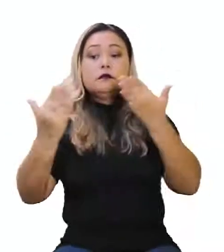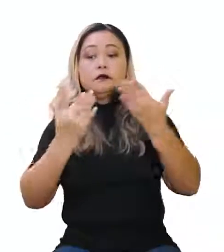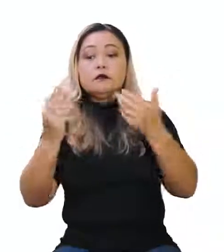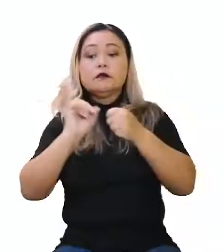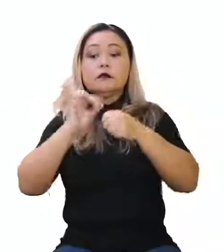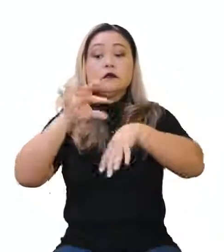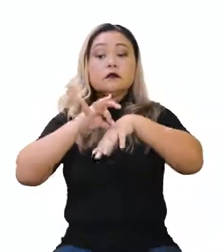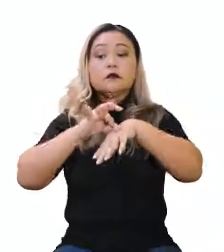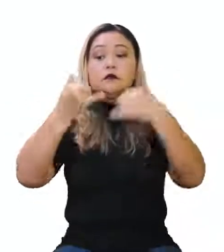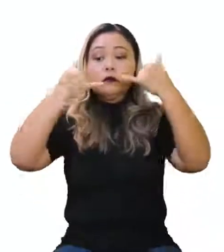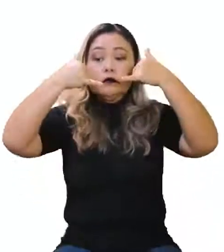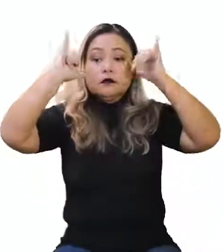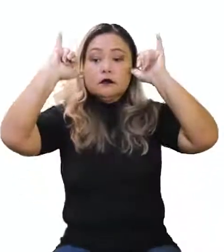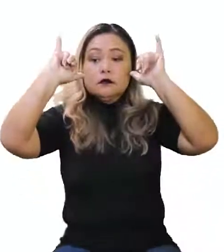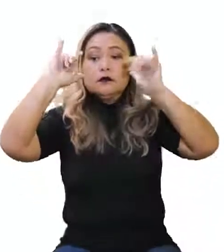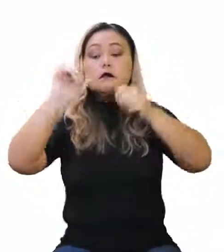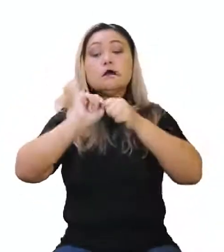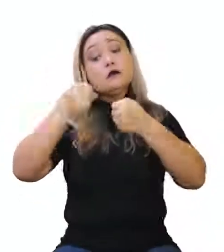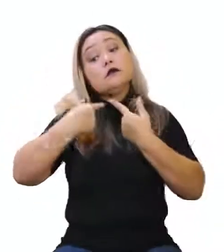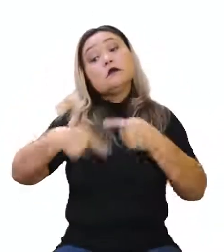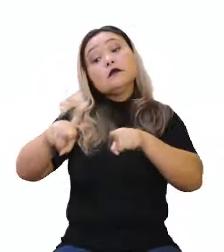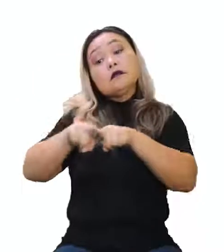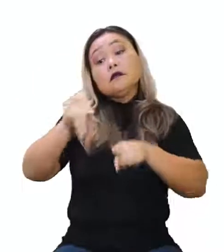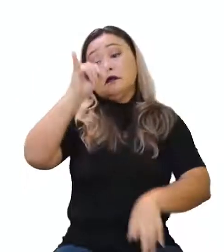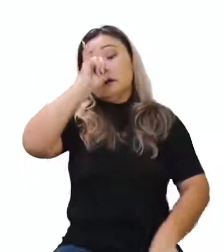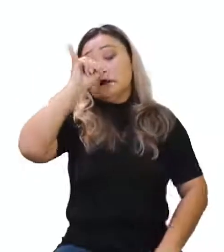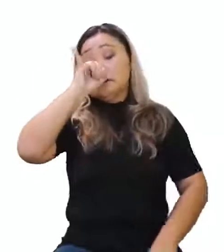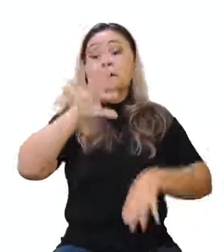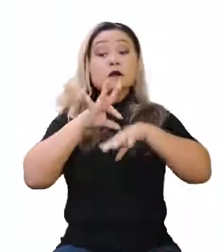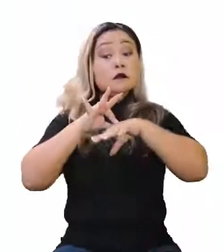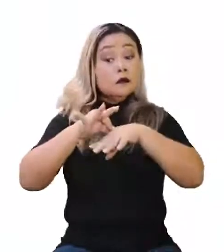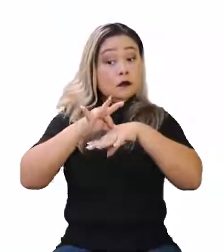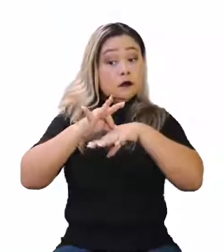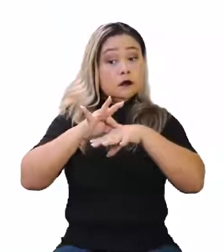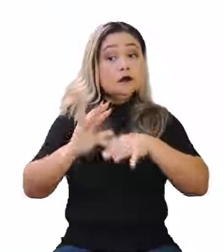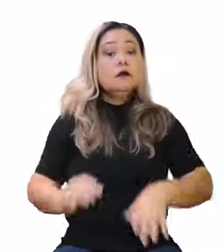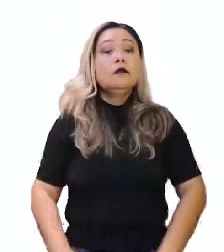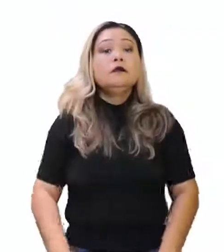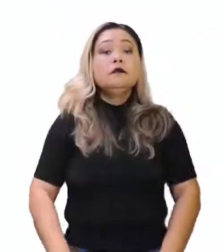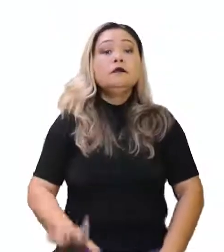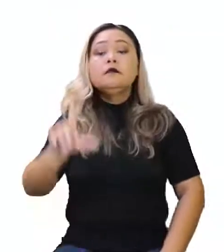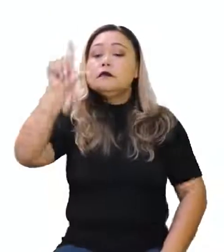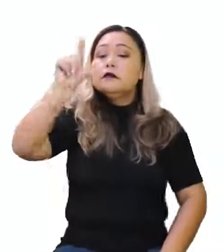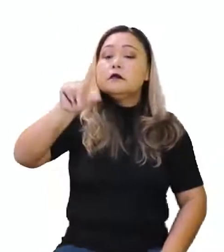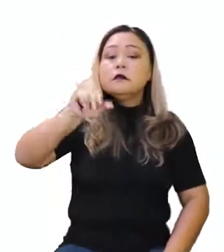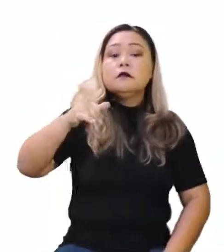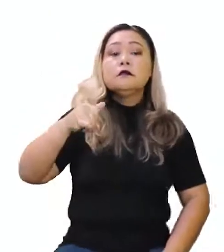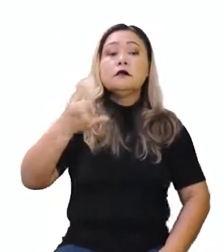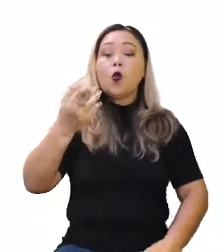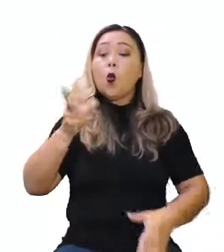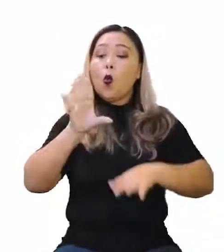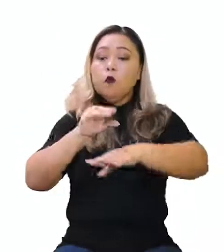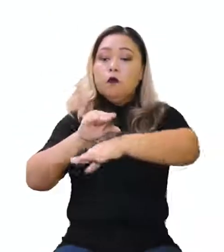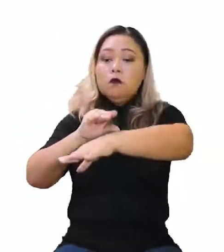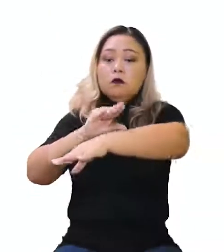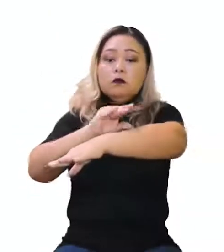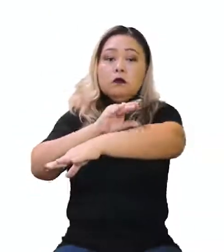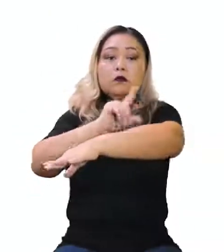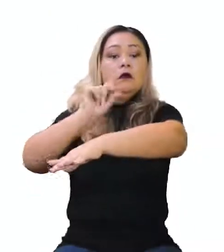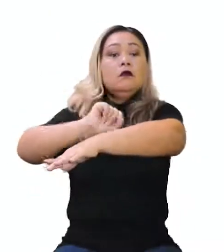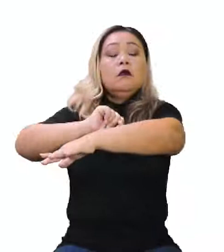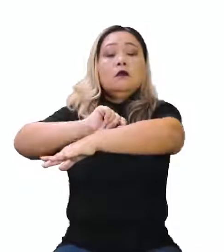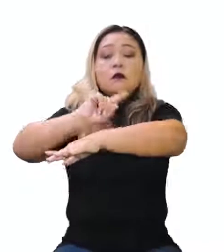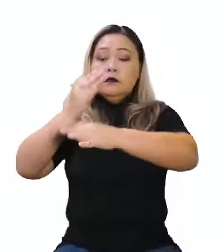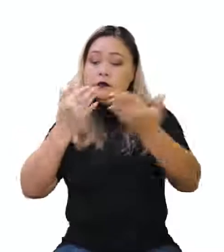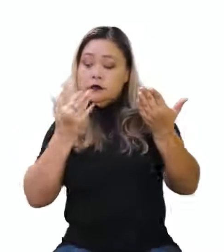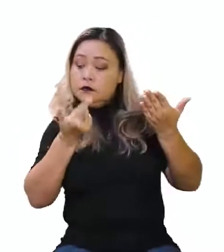carne bovina e a carne suína, tá bom? Baixíssimos níveis de gordura também do